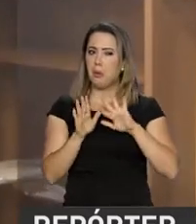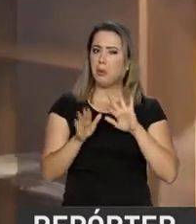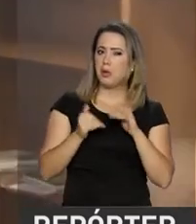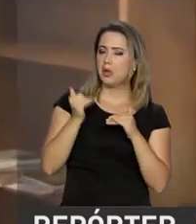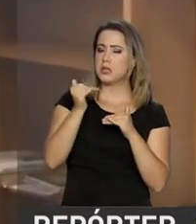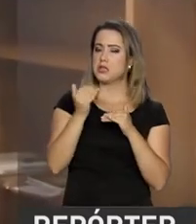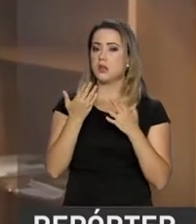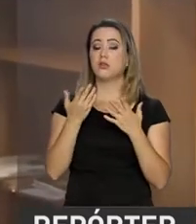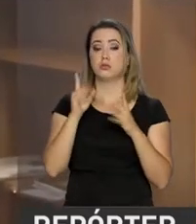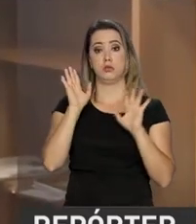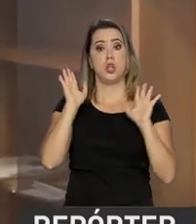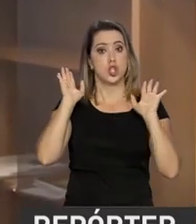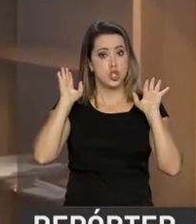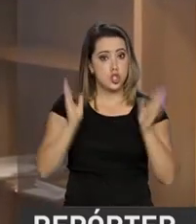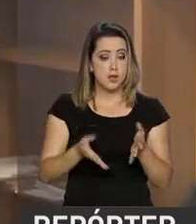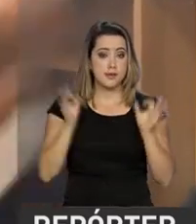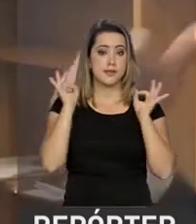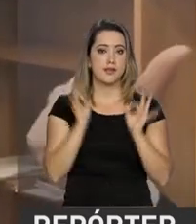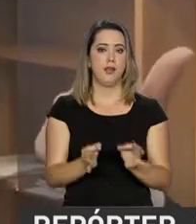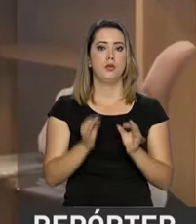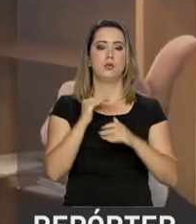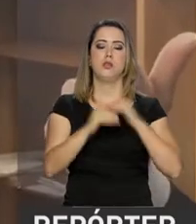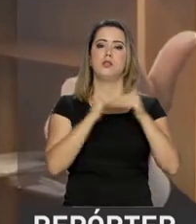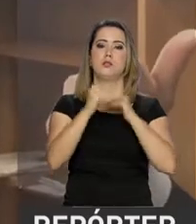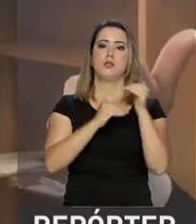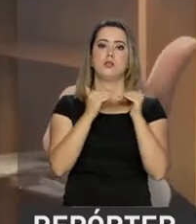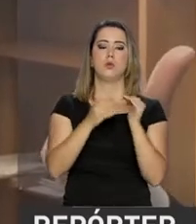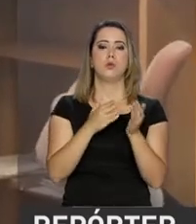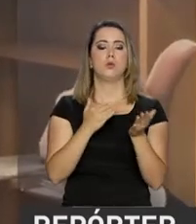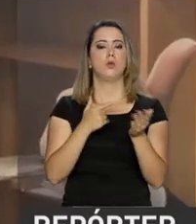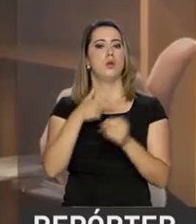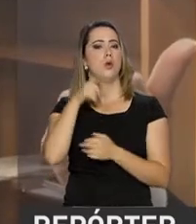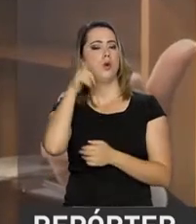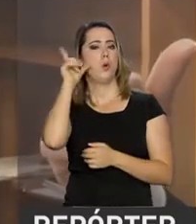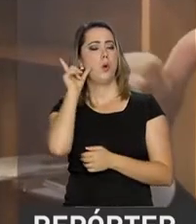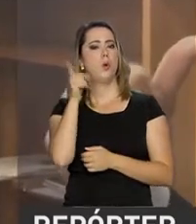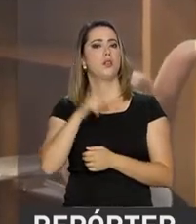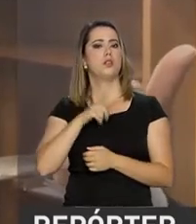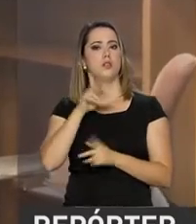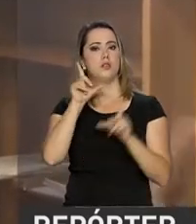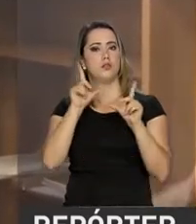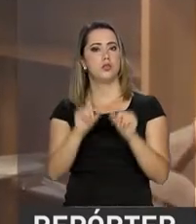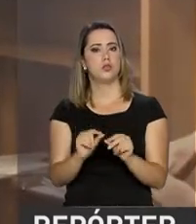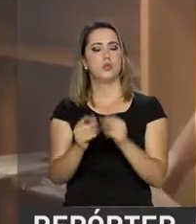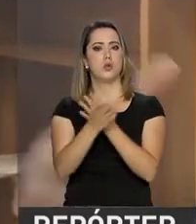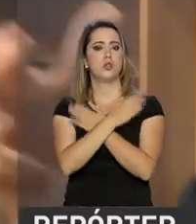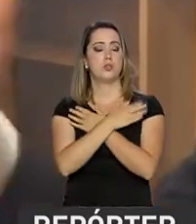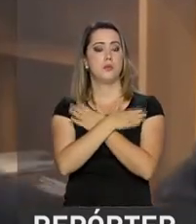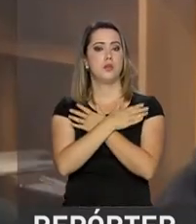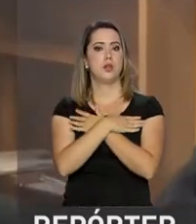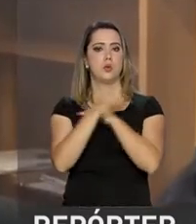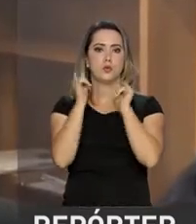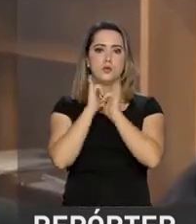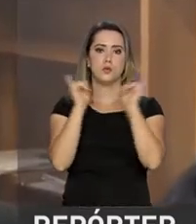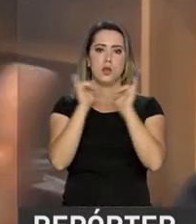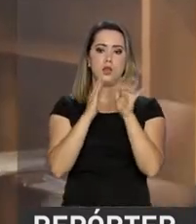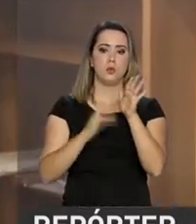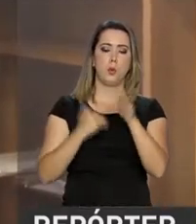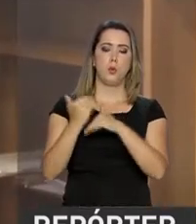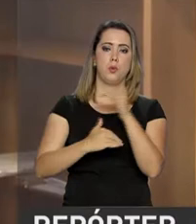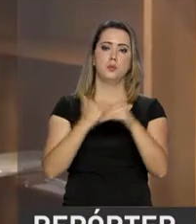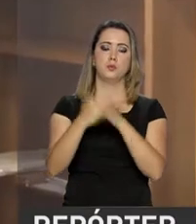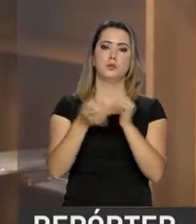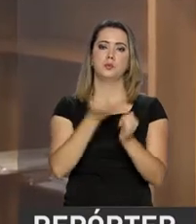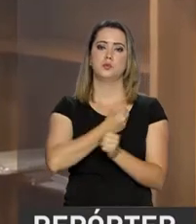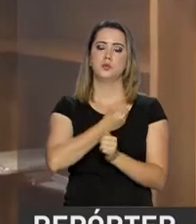crescer o nó está voltando a crescer ontem a queda do desemprego divulgada um aumento do